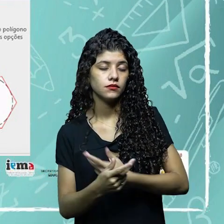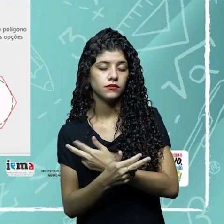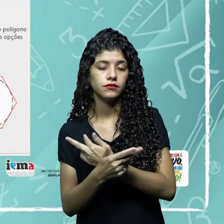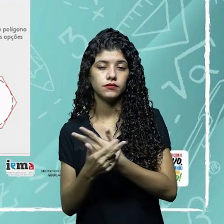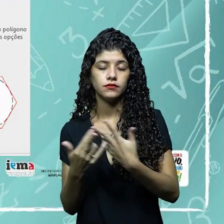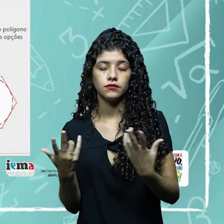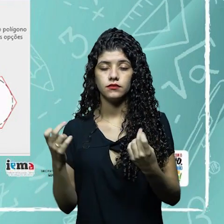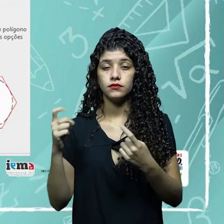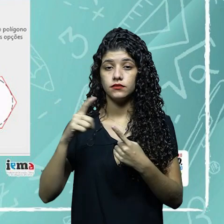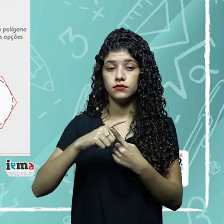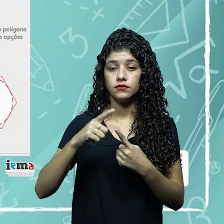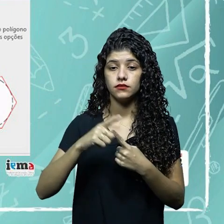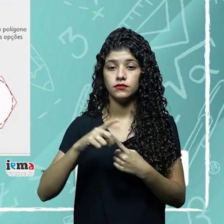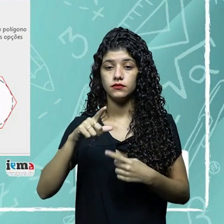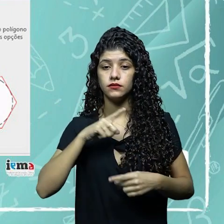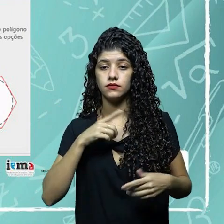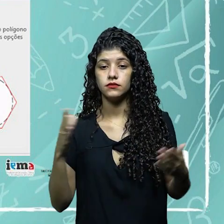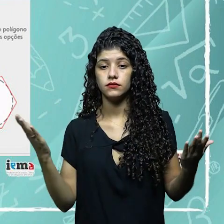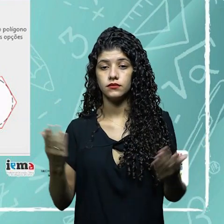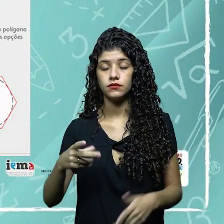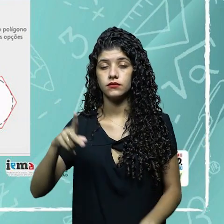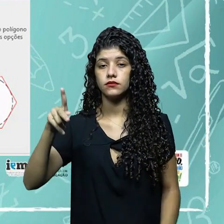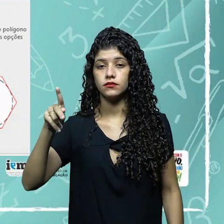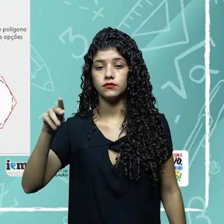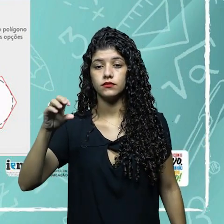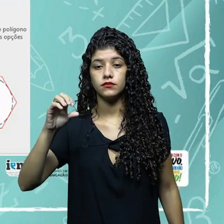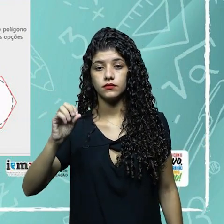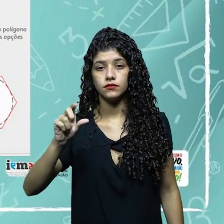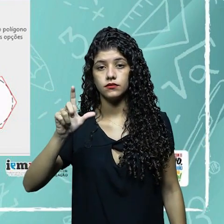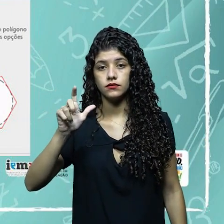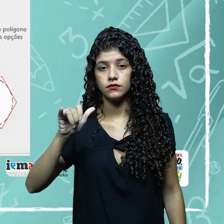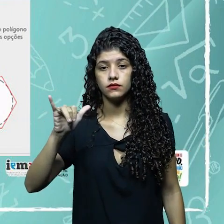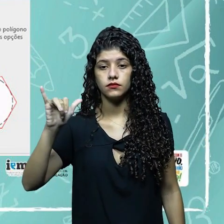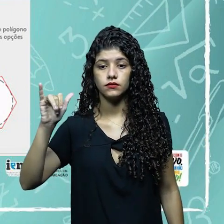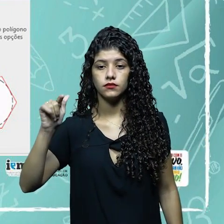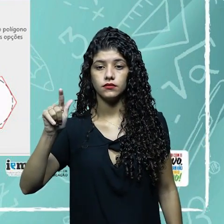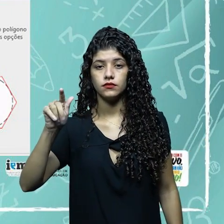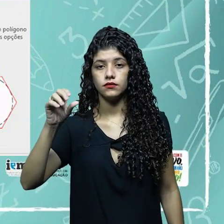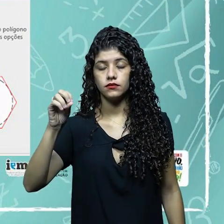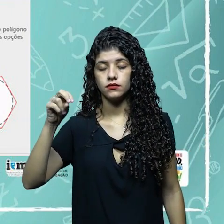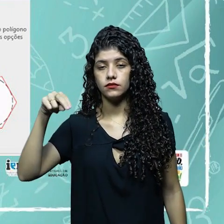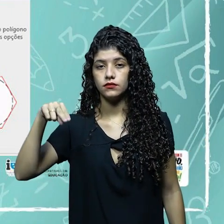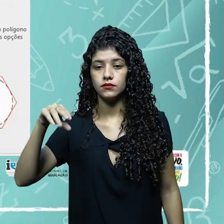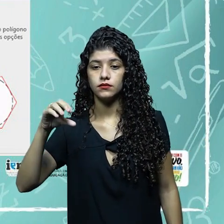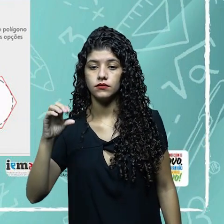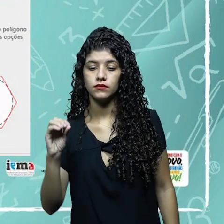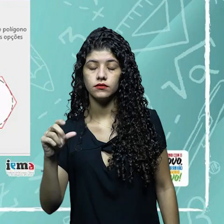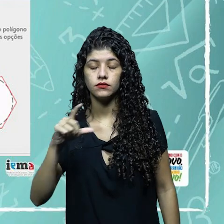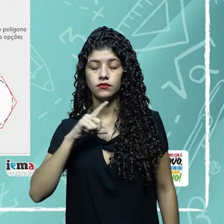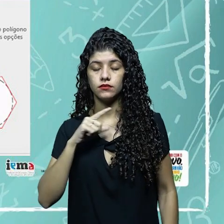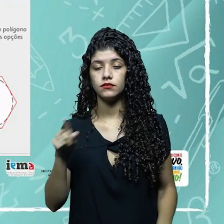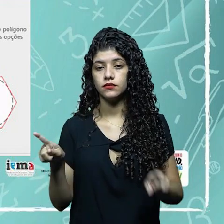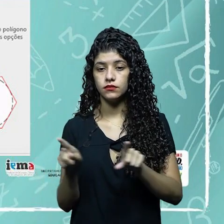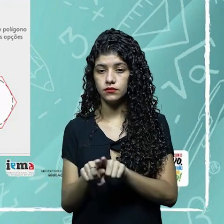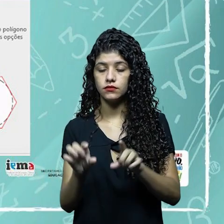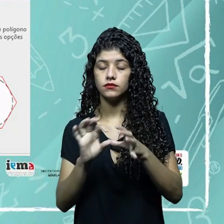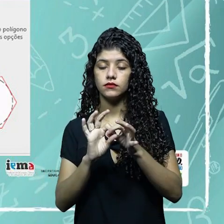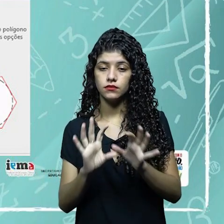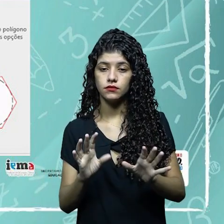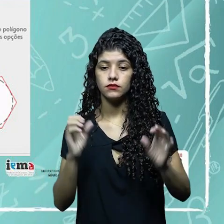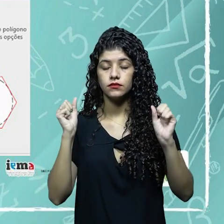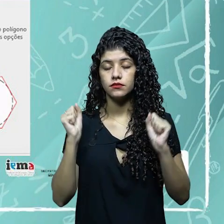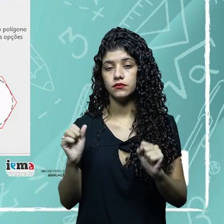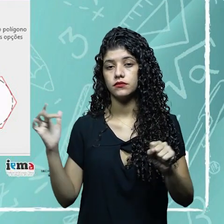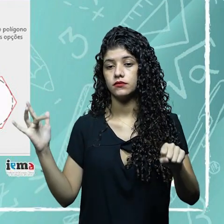de vários tipos, né? Tem o polígono também, ó. O polígono também, você também tem algumas outras opções,